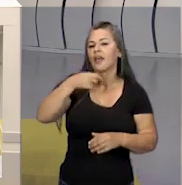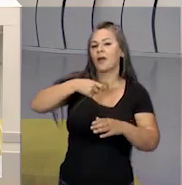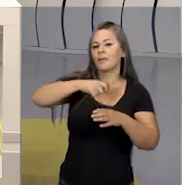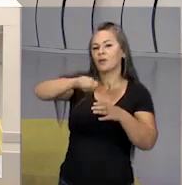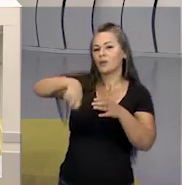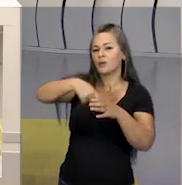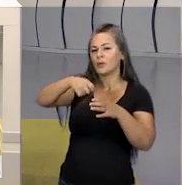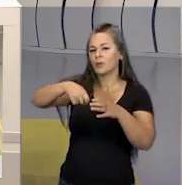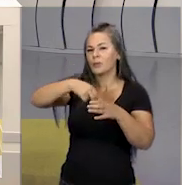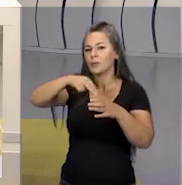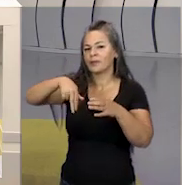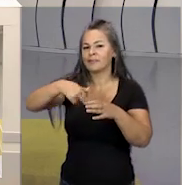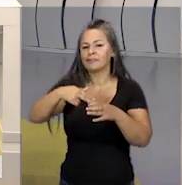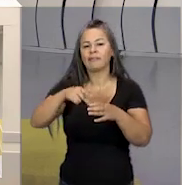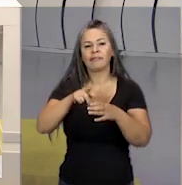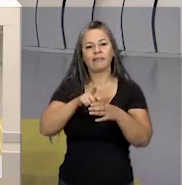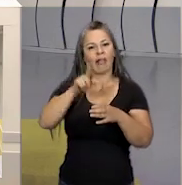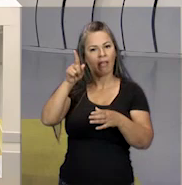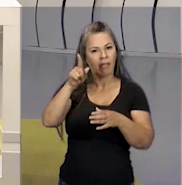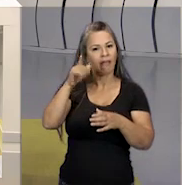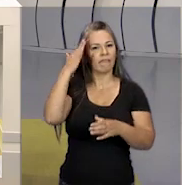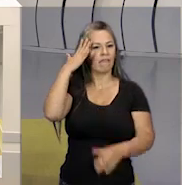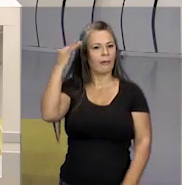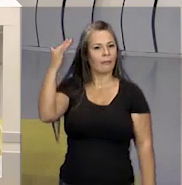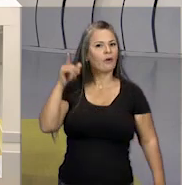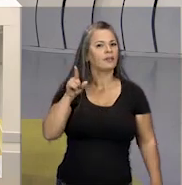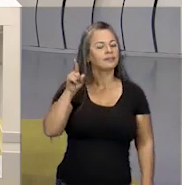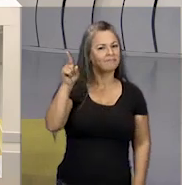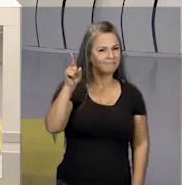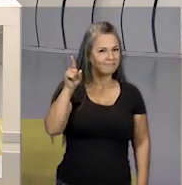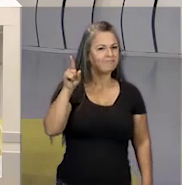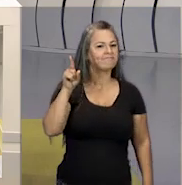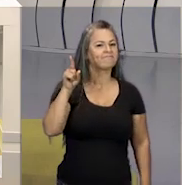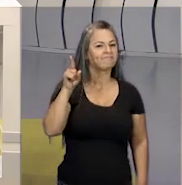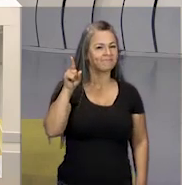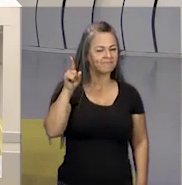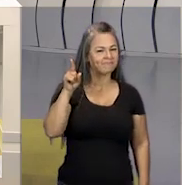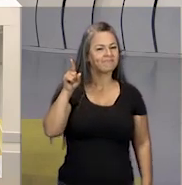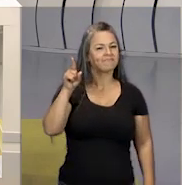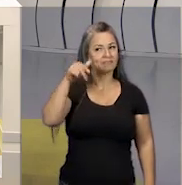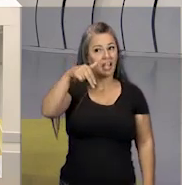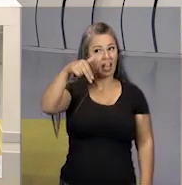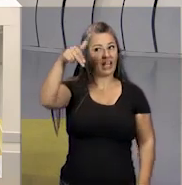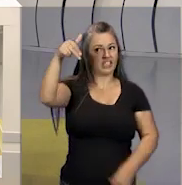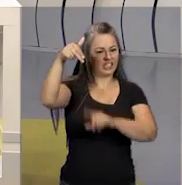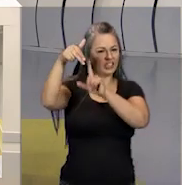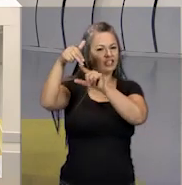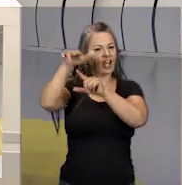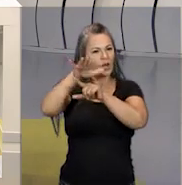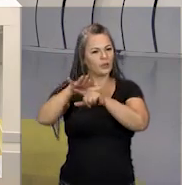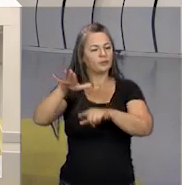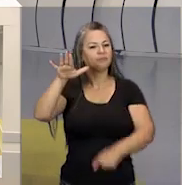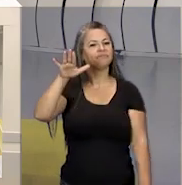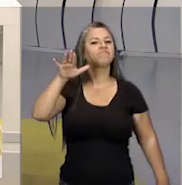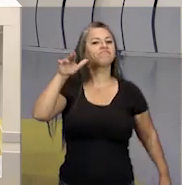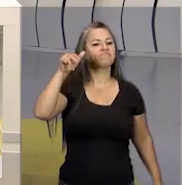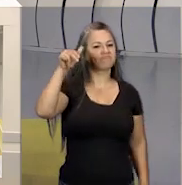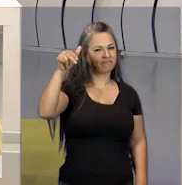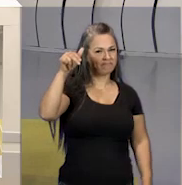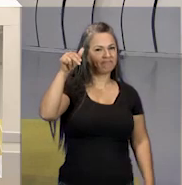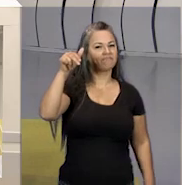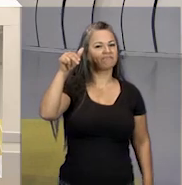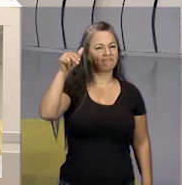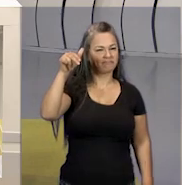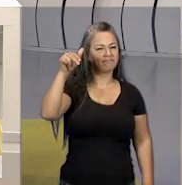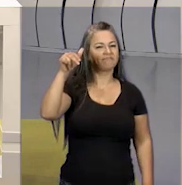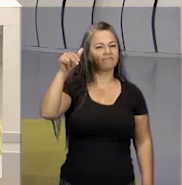região forte, importante, muito útil aí e trouxe inúmeros desenvolvimentos aí para o Brasil na época de Brasil